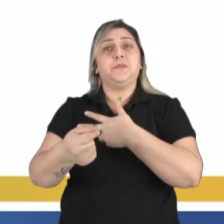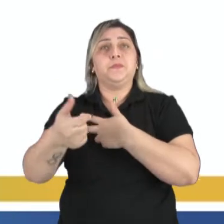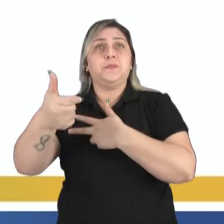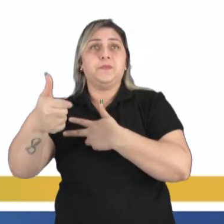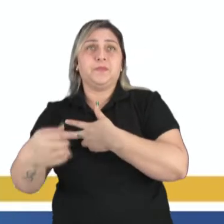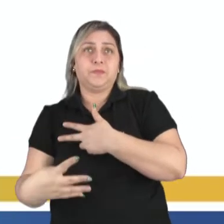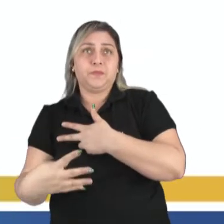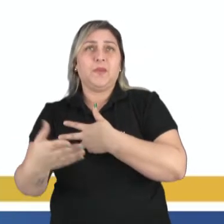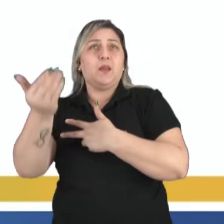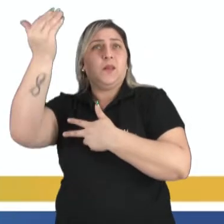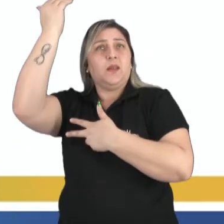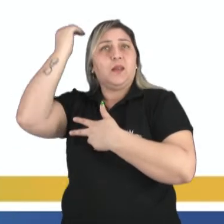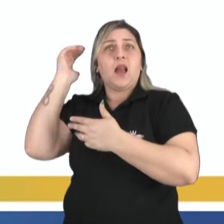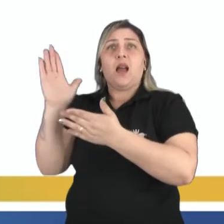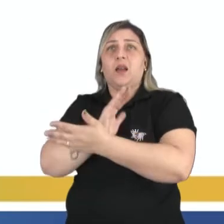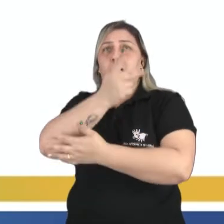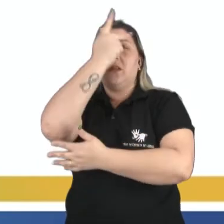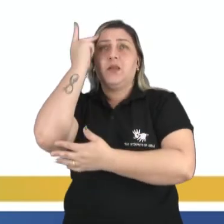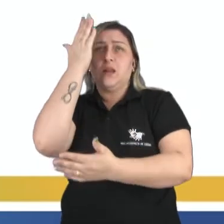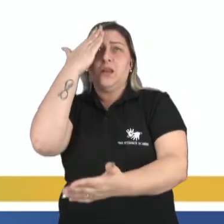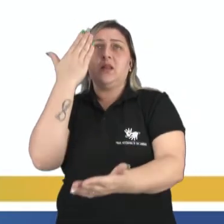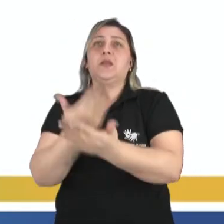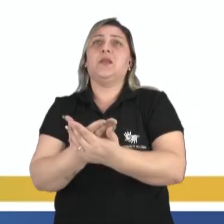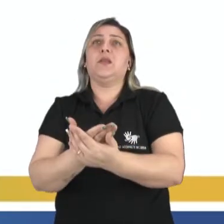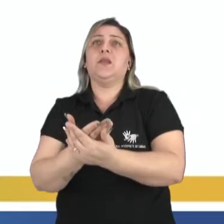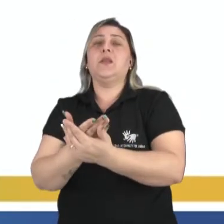Próximo. Na antiguidade, algumas pessoas